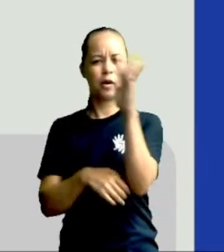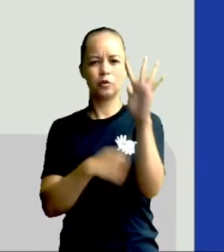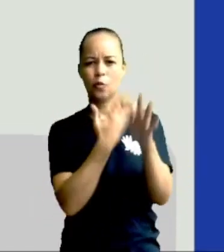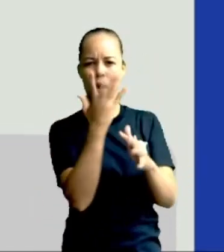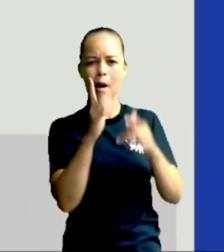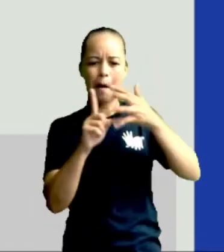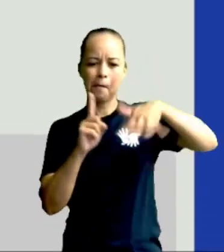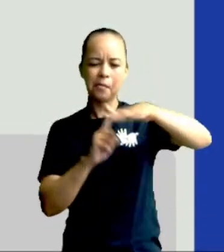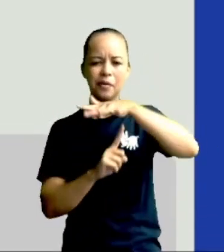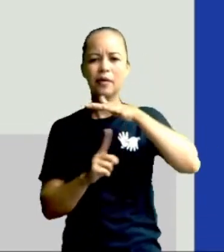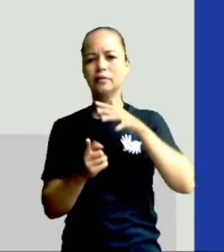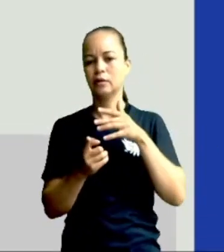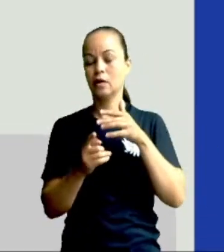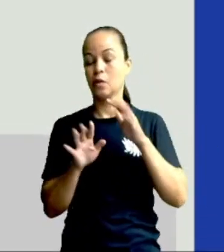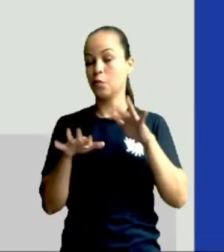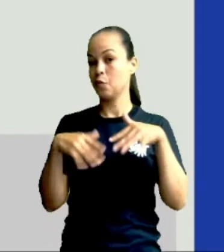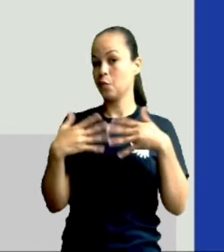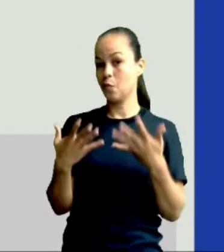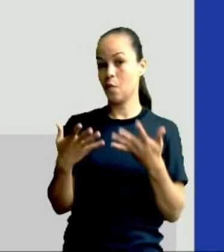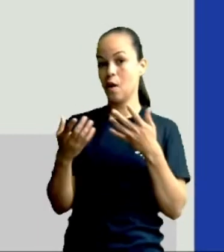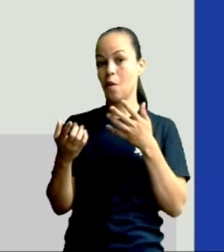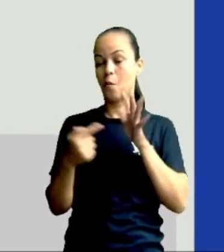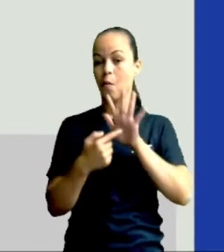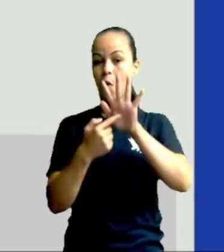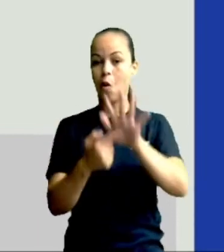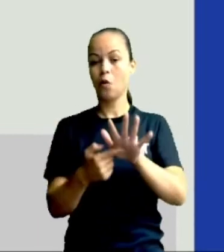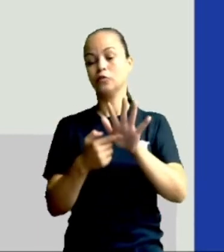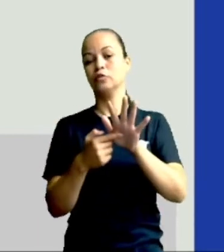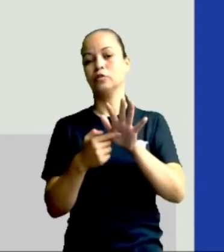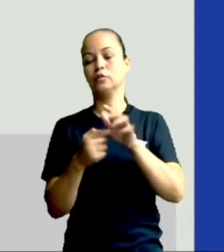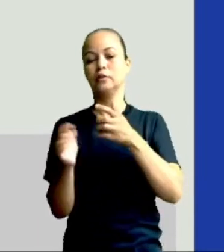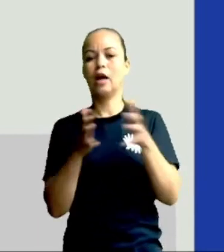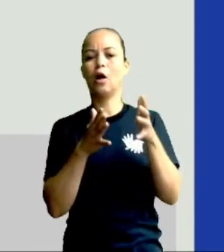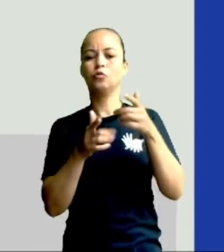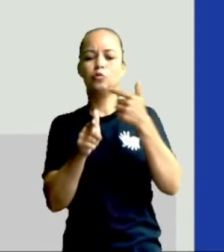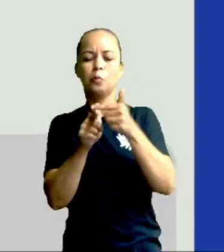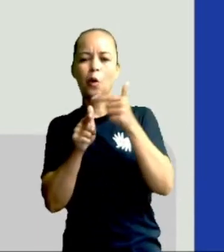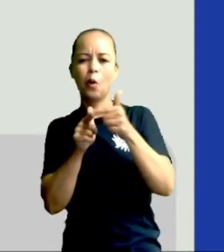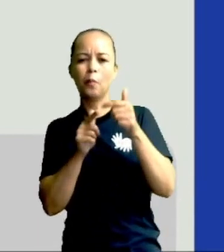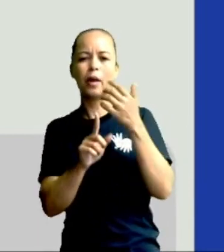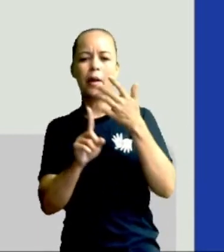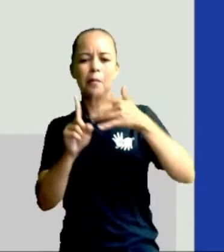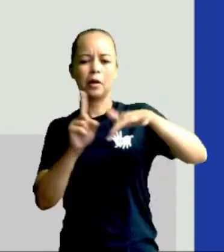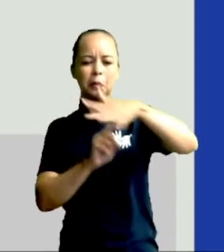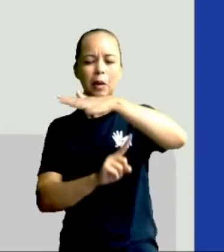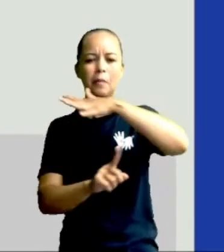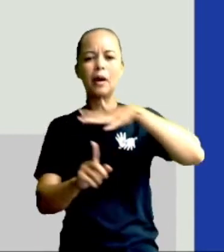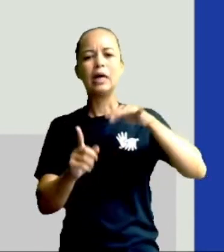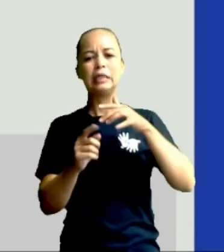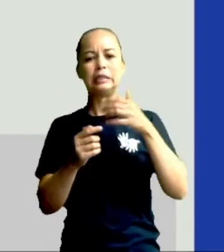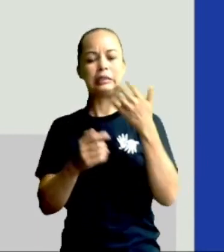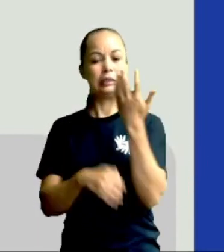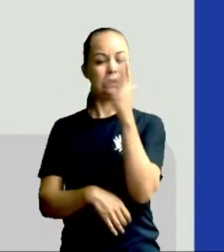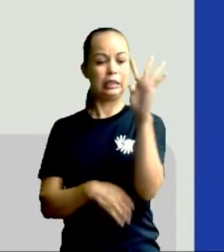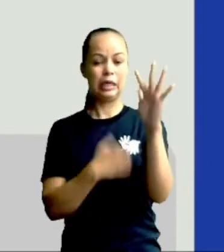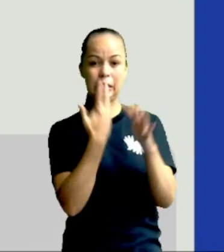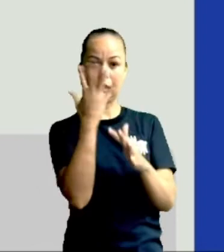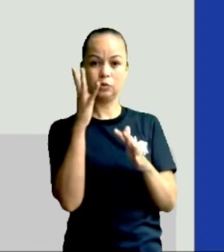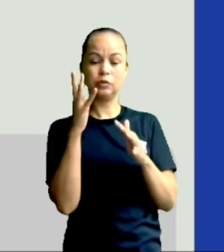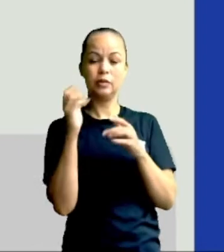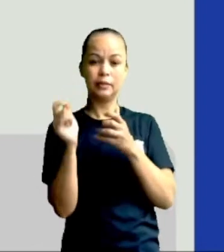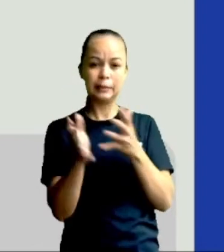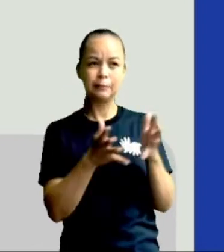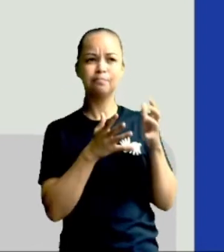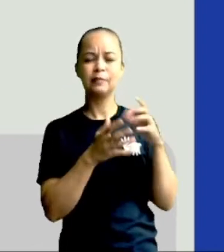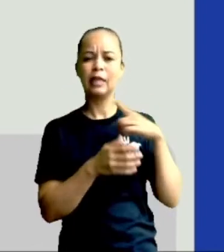mostra isso? Qual dessas três imagens mostra os danos ambientais que a natureza, que a gente provoca na